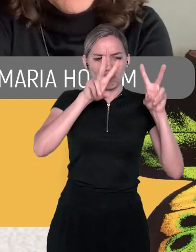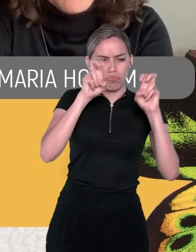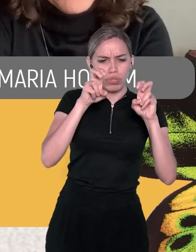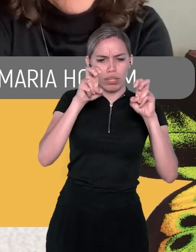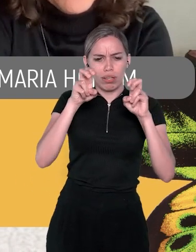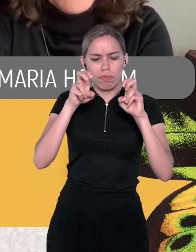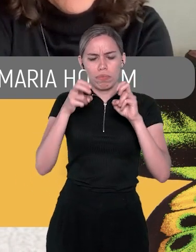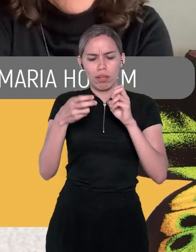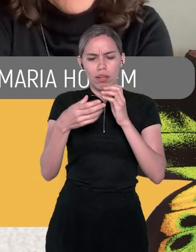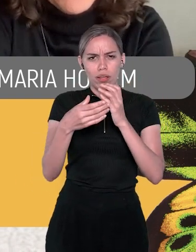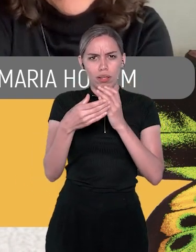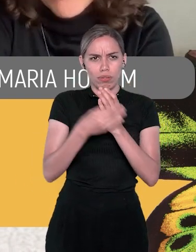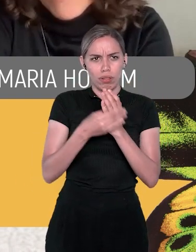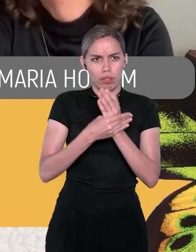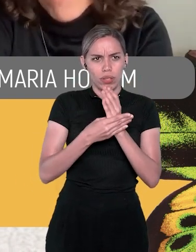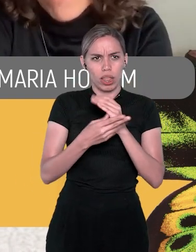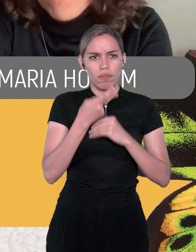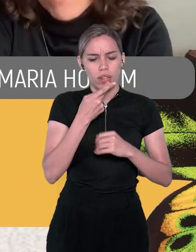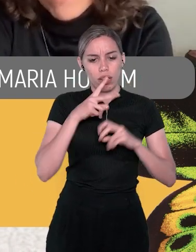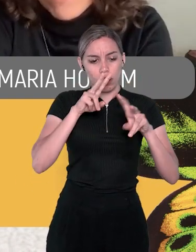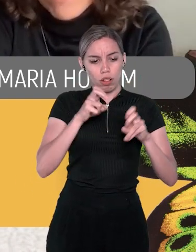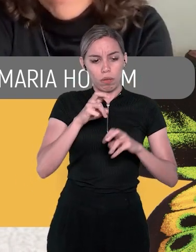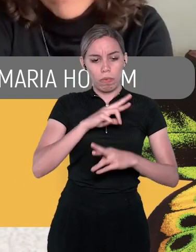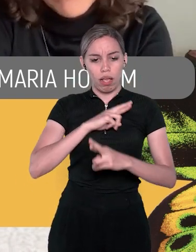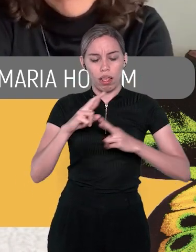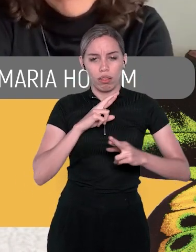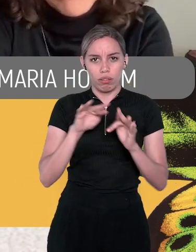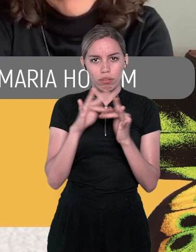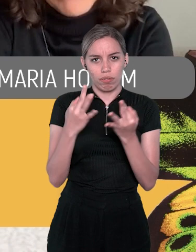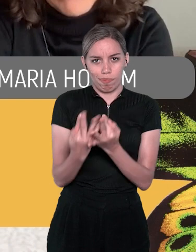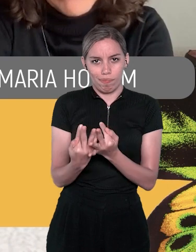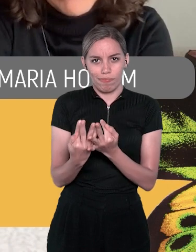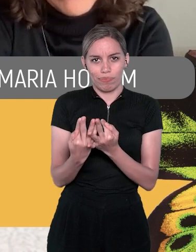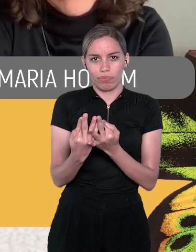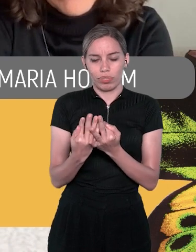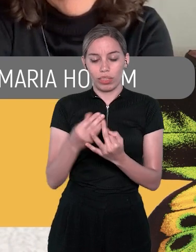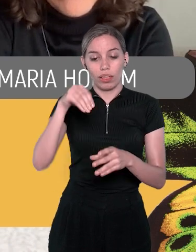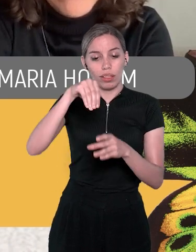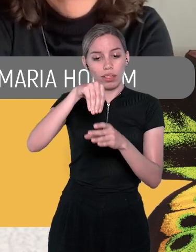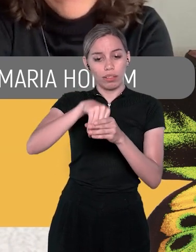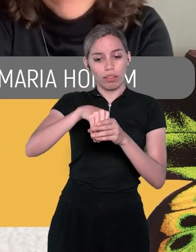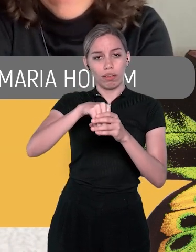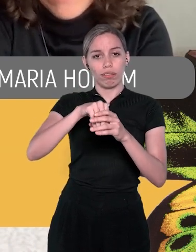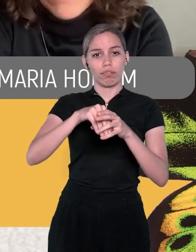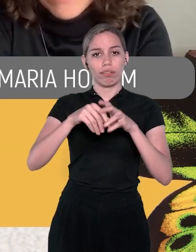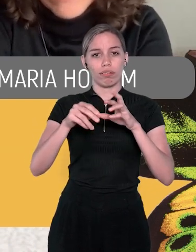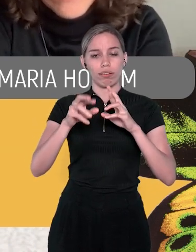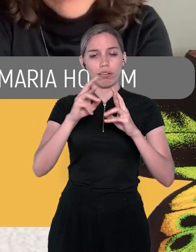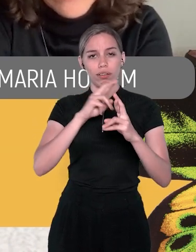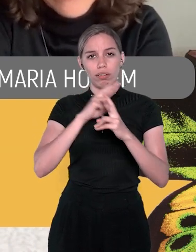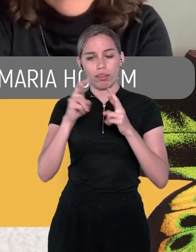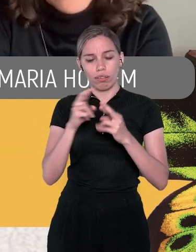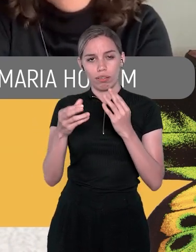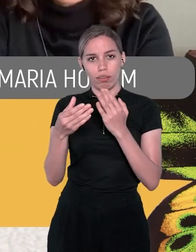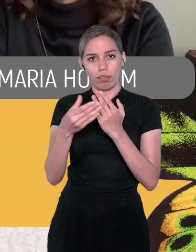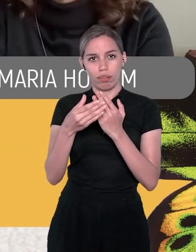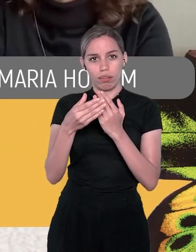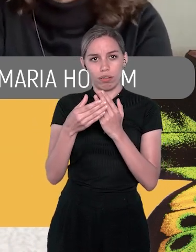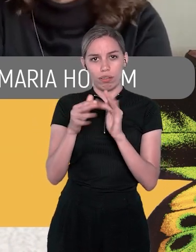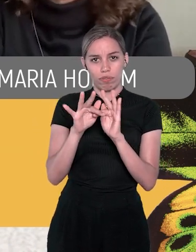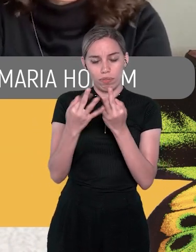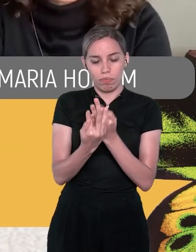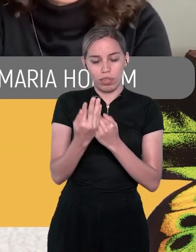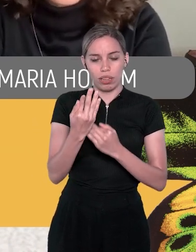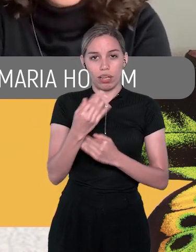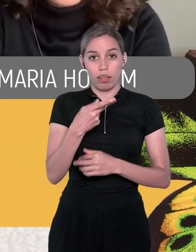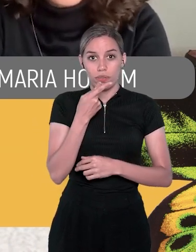tantos assuntos que ele deriva, a questão das relações familiares e, dentro desse contexto de relações familiares,